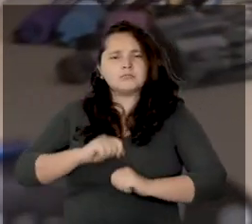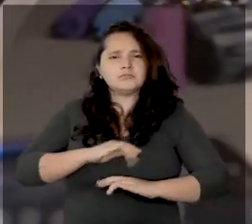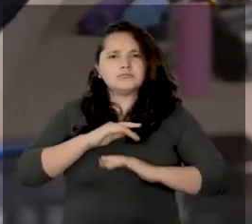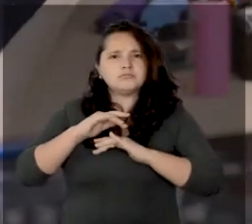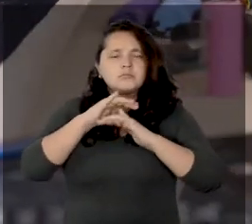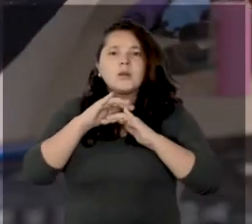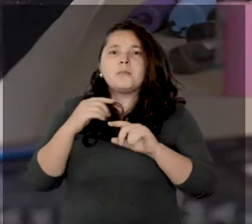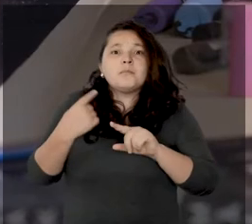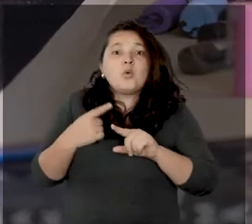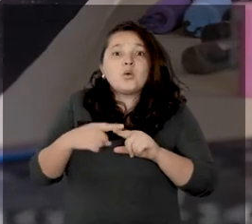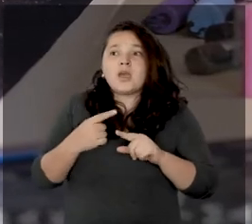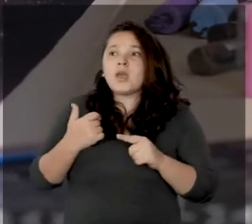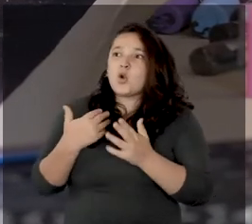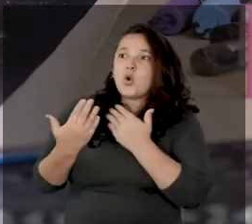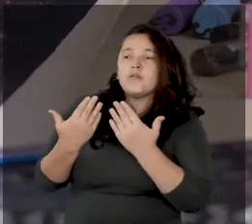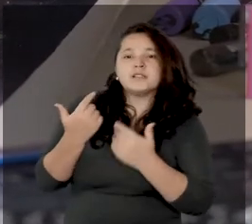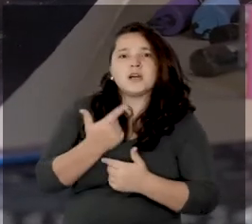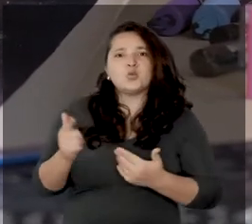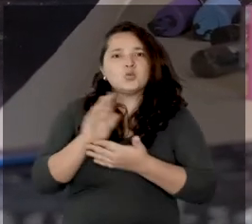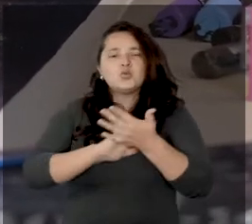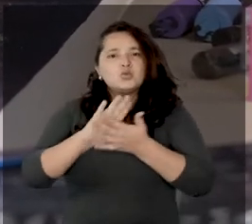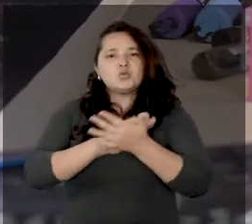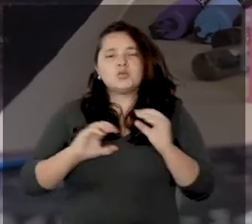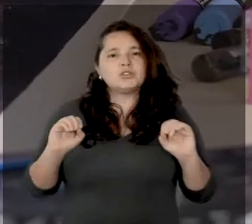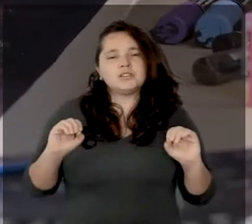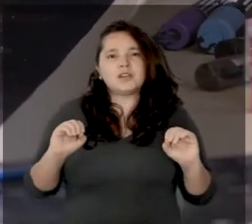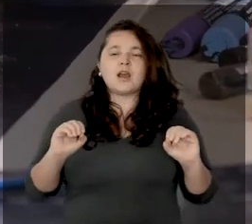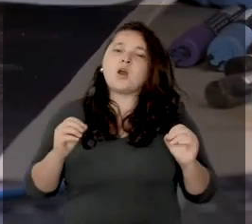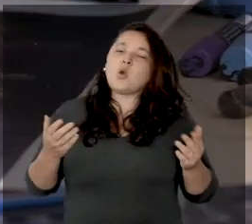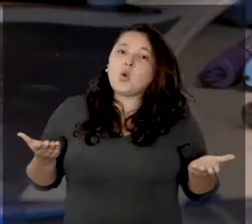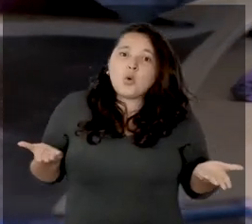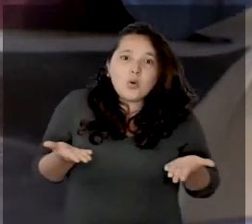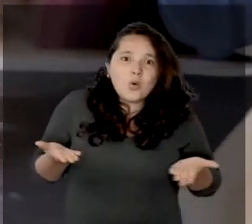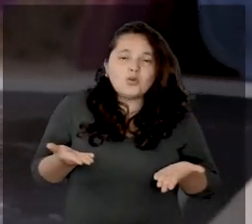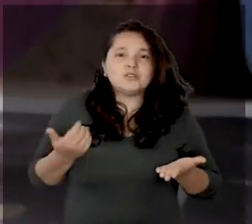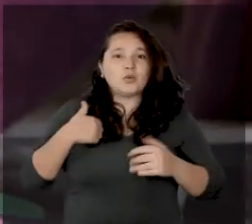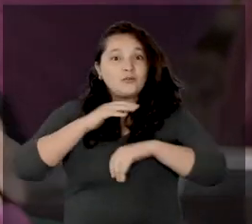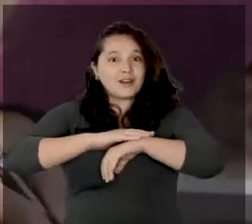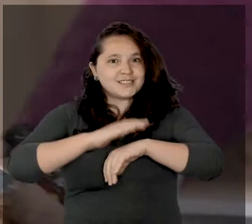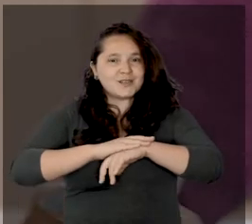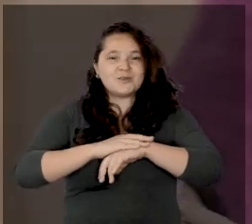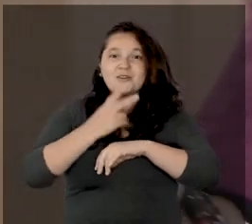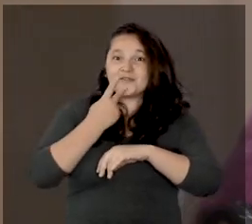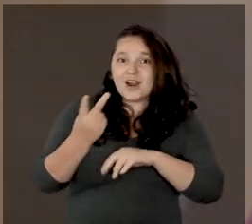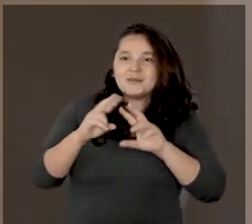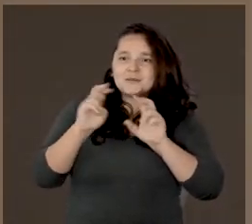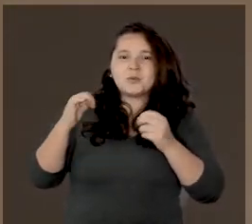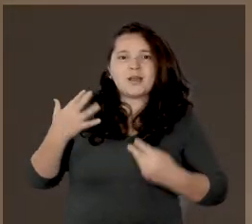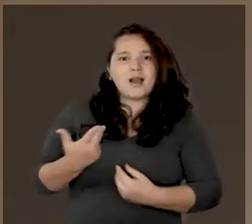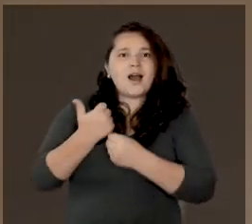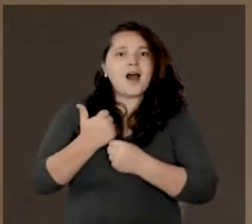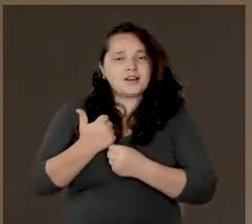conversar, imagina. Hoje estamos fazendo a arte, história e contextualizando um pouco a luta, né? Mas